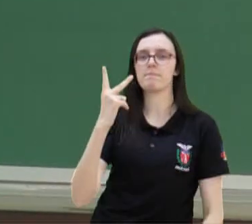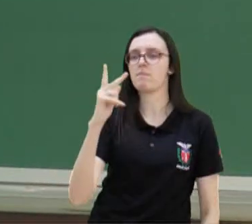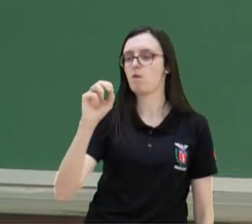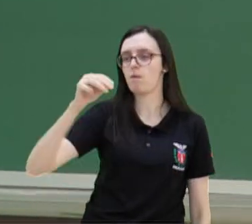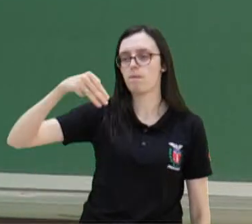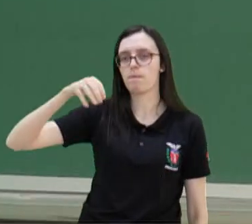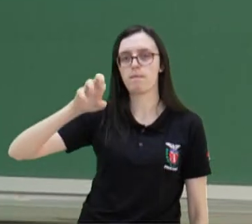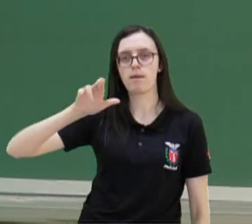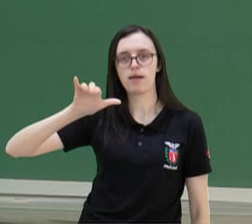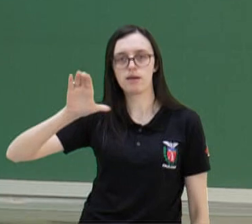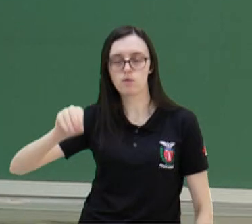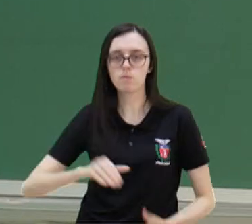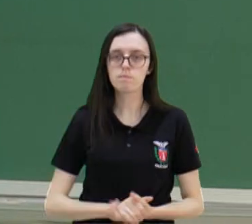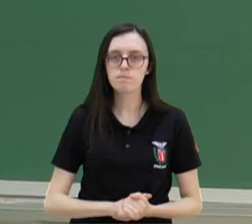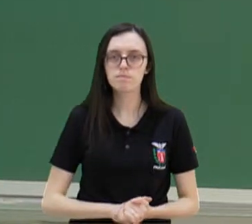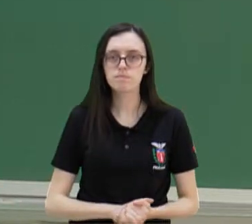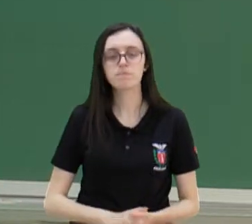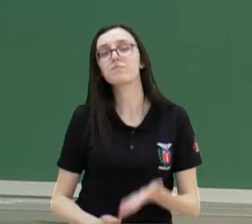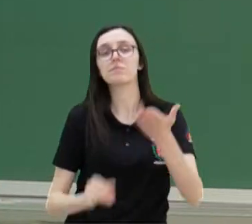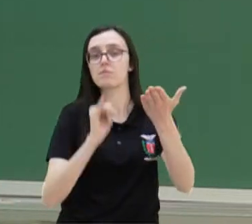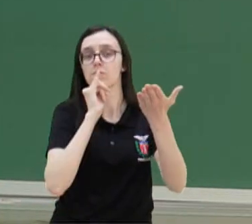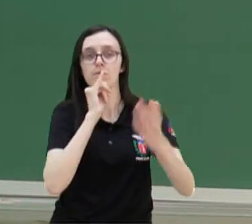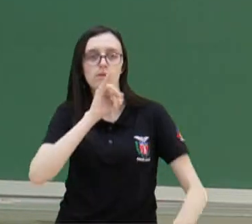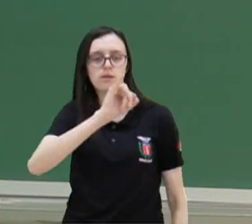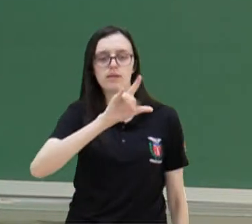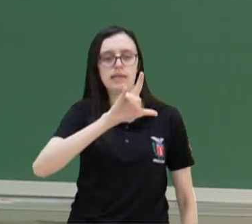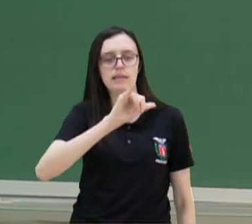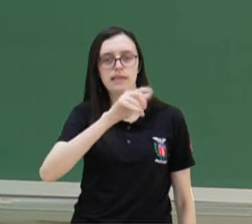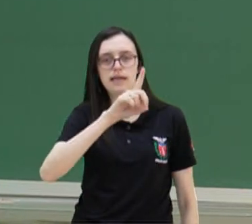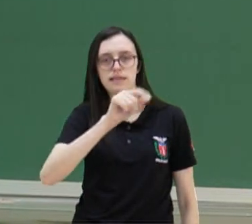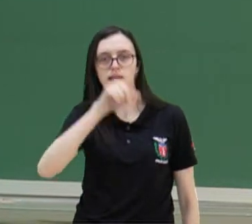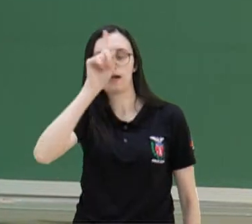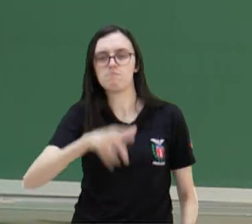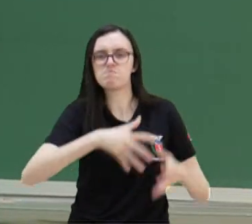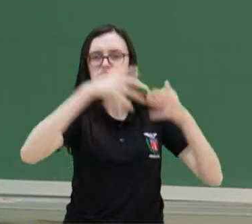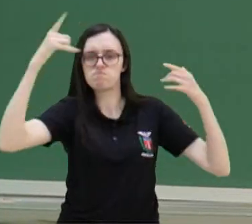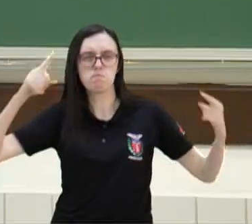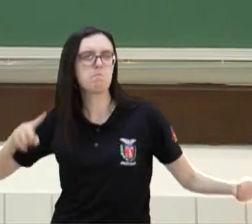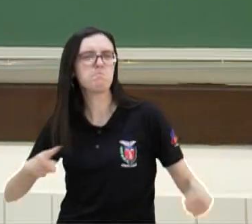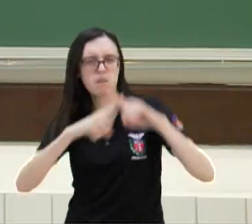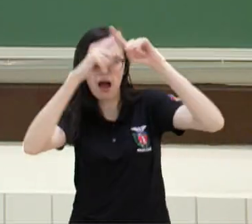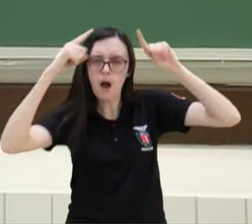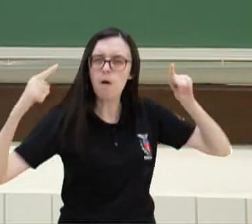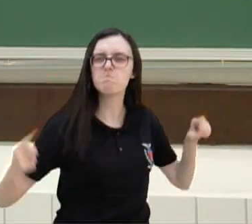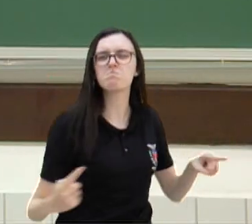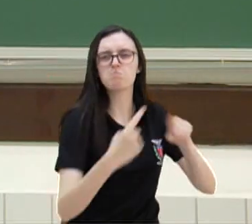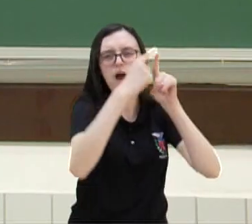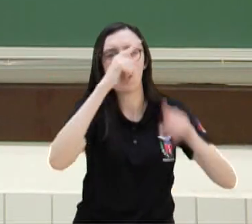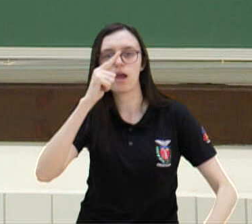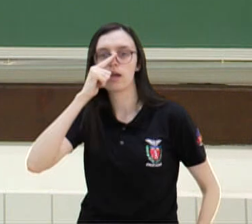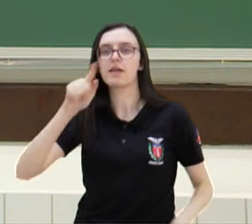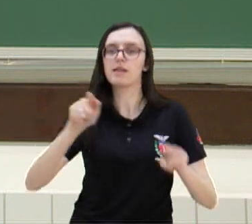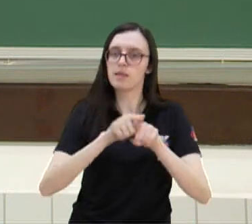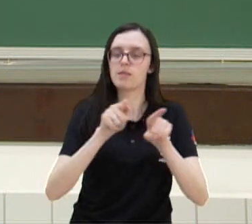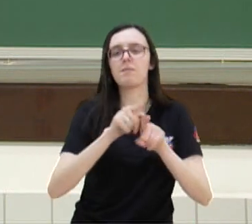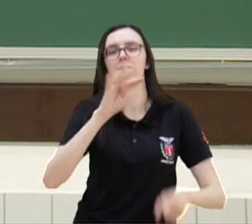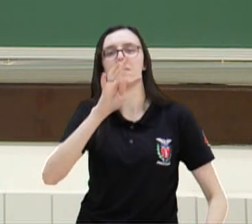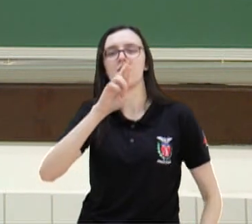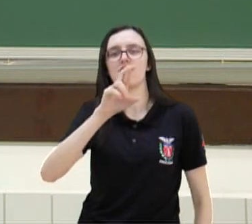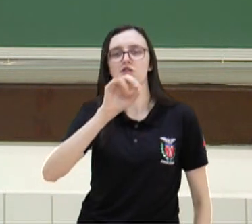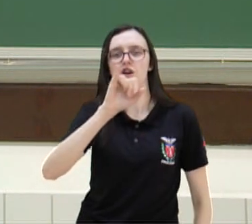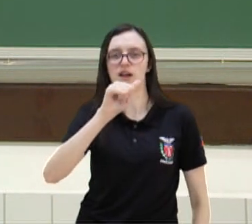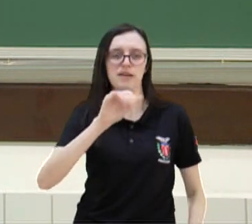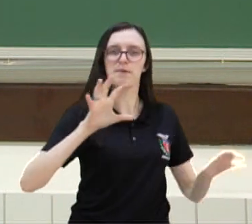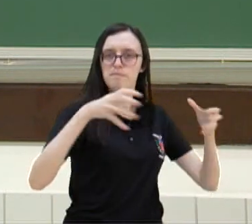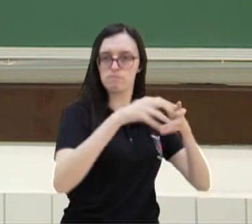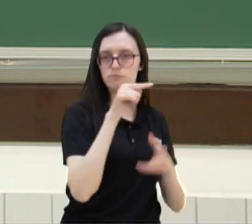homérico, tá? Então a Ilíada, por exemplo, trata de uma grande batalha entre os gregos e os troianos. Uma batalha